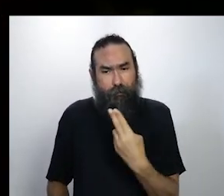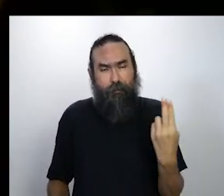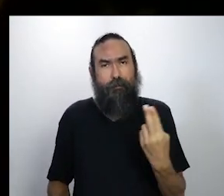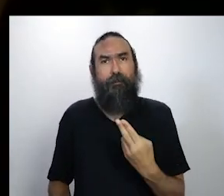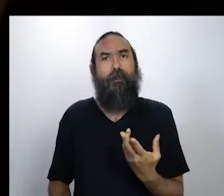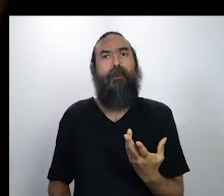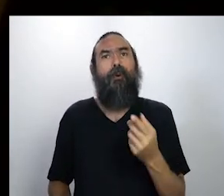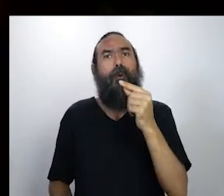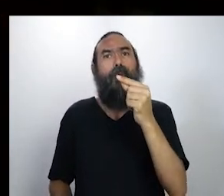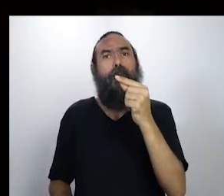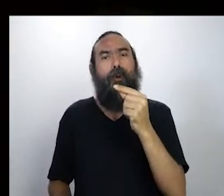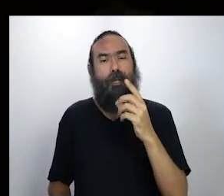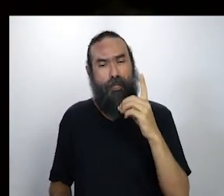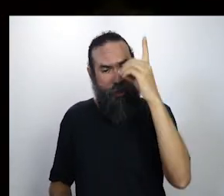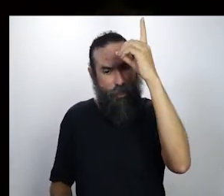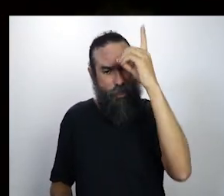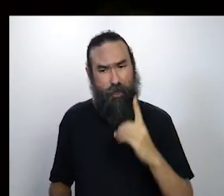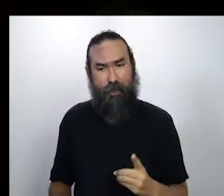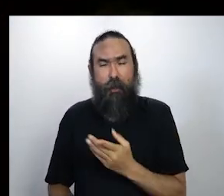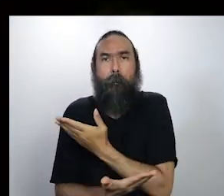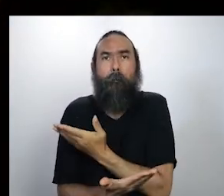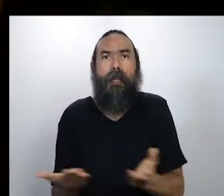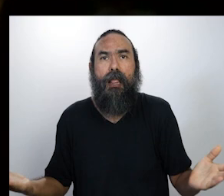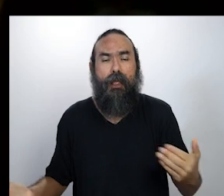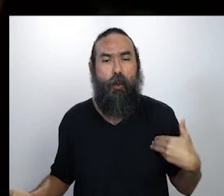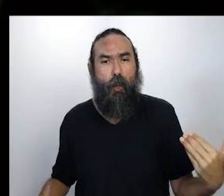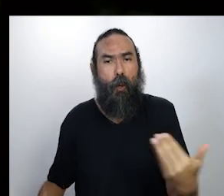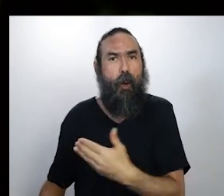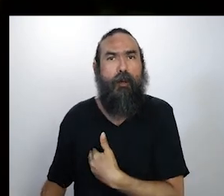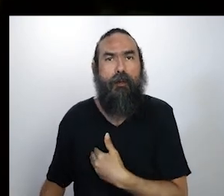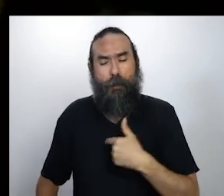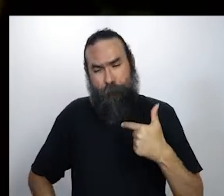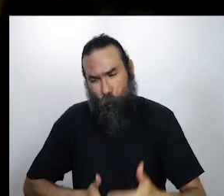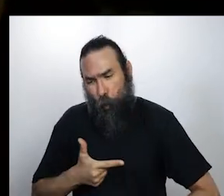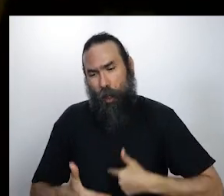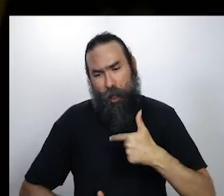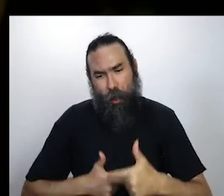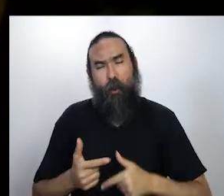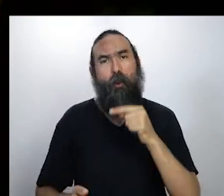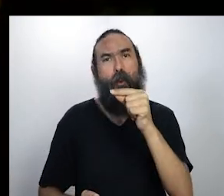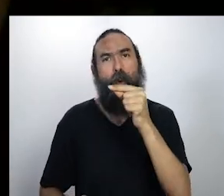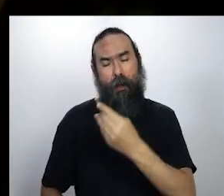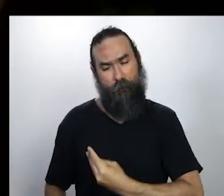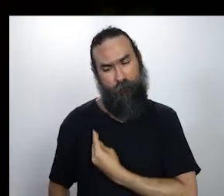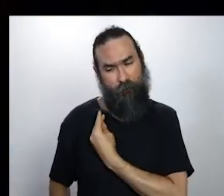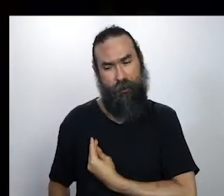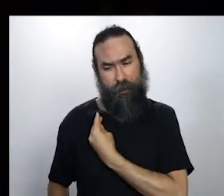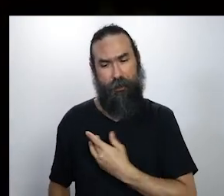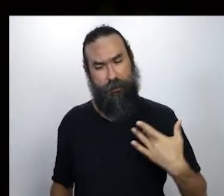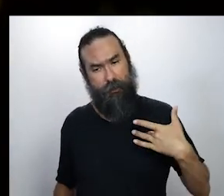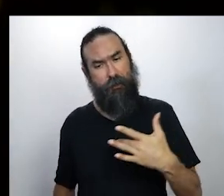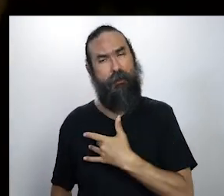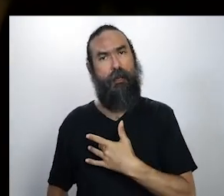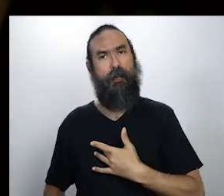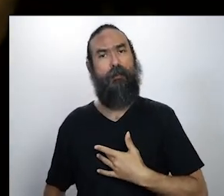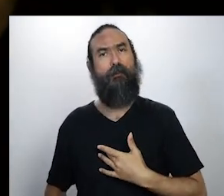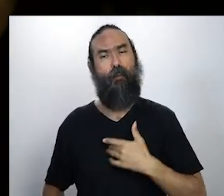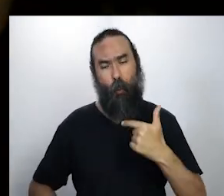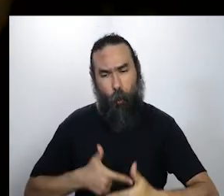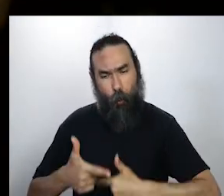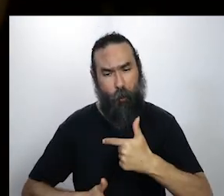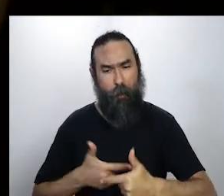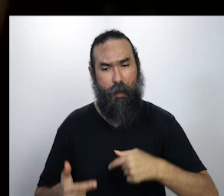tirar todo o direito, toda a forma, né, de buscar uma vida adequada aqui para o nosso